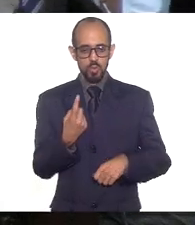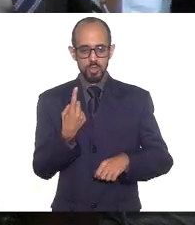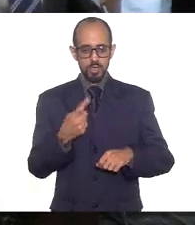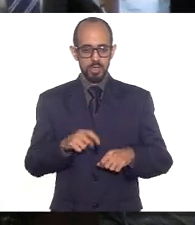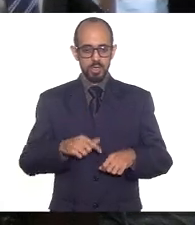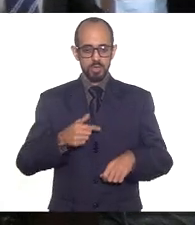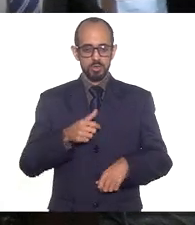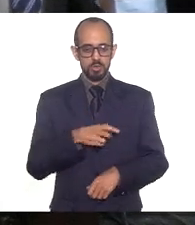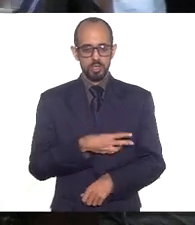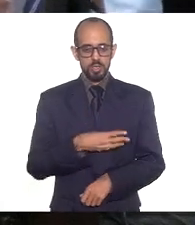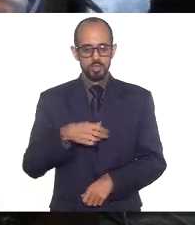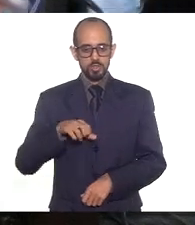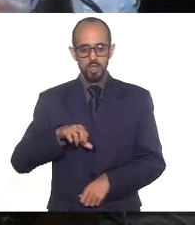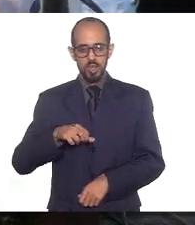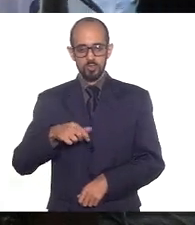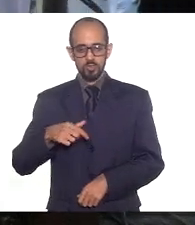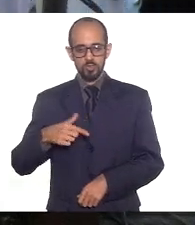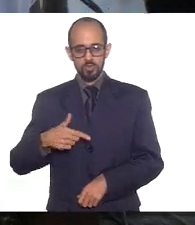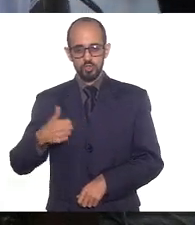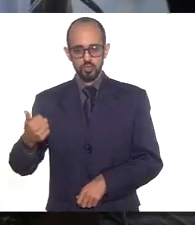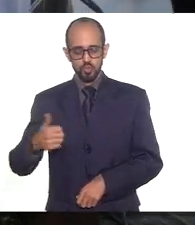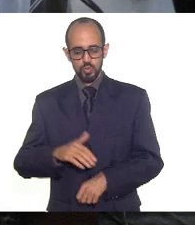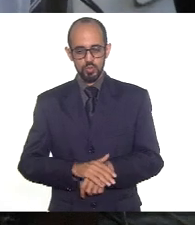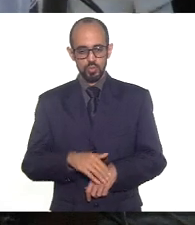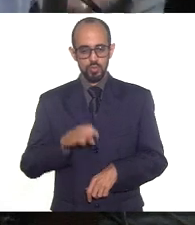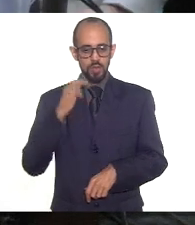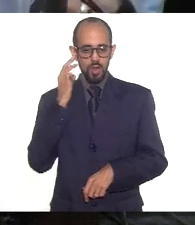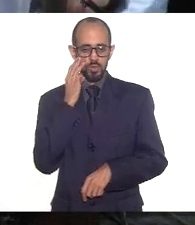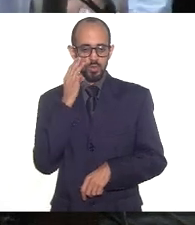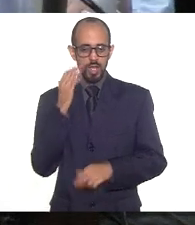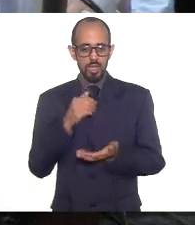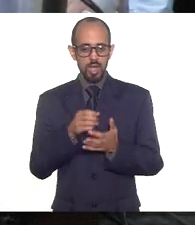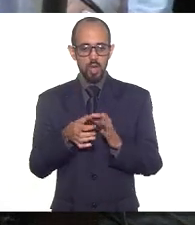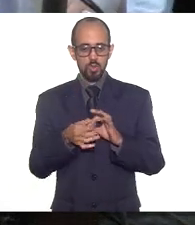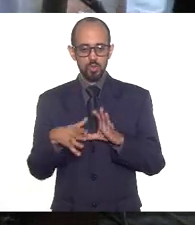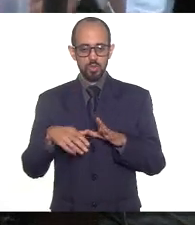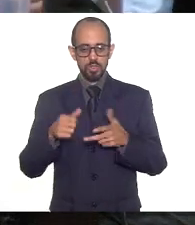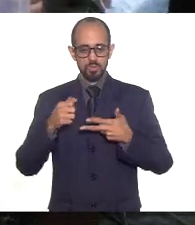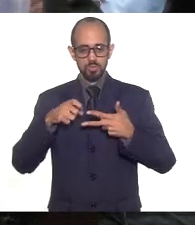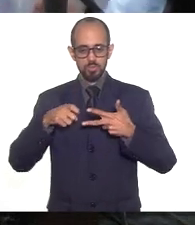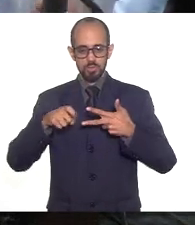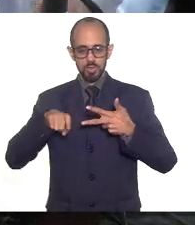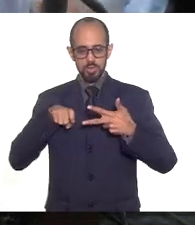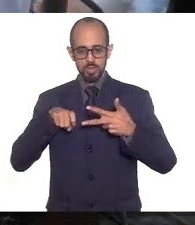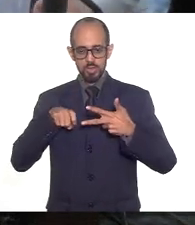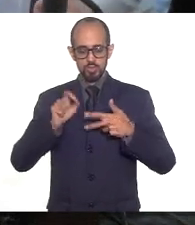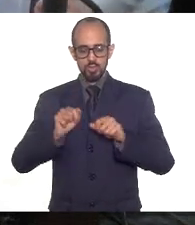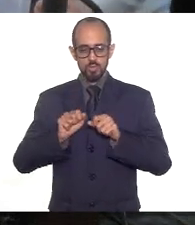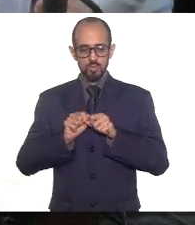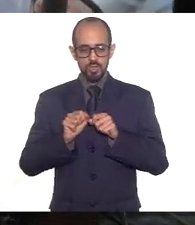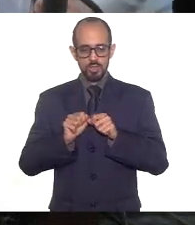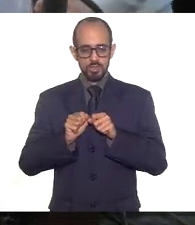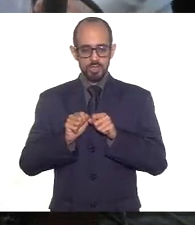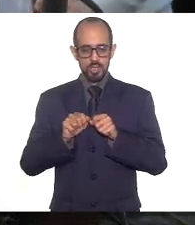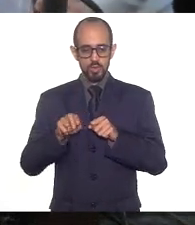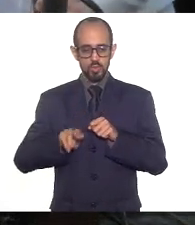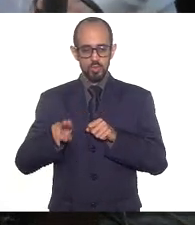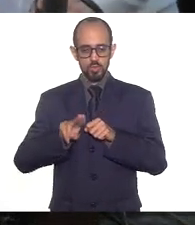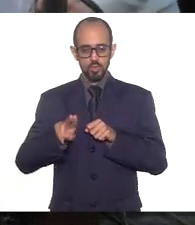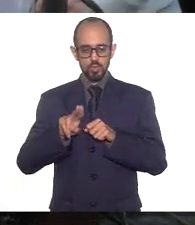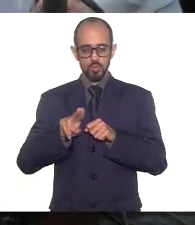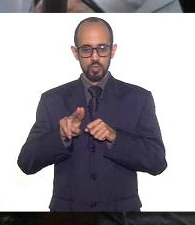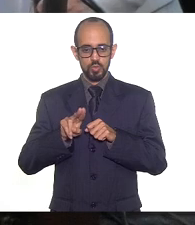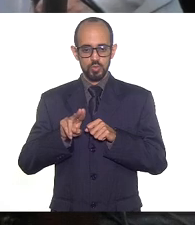994 de 21 de autoria Deputado waldeck Carneiro que autoriza o poder executivo a realizar recenseamento dos equipamentos que